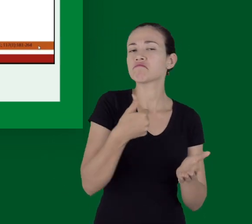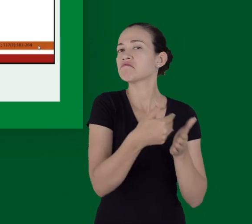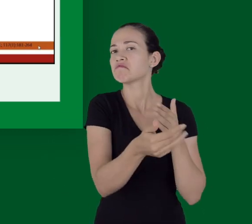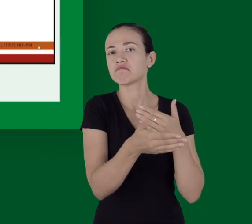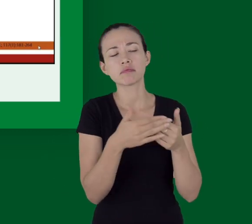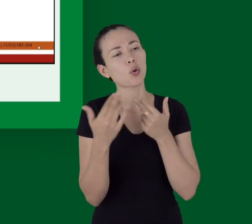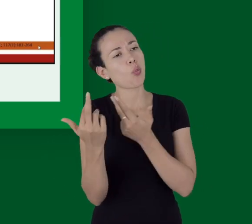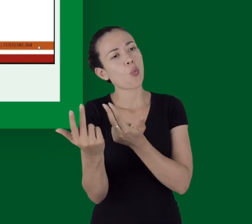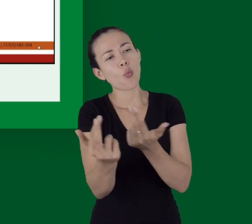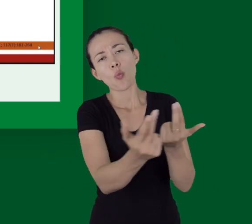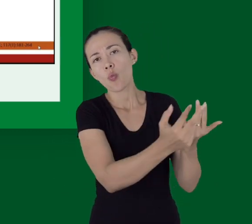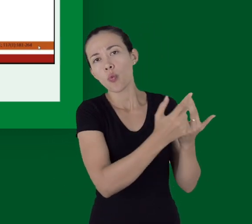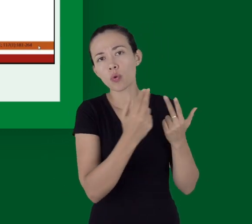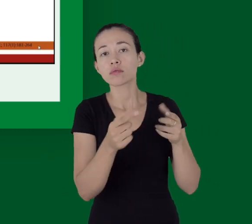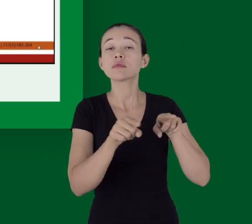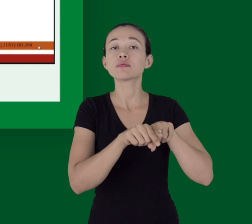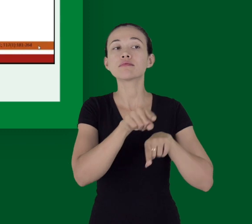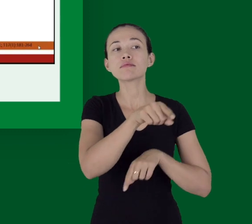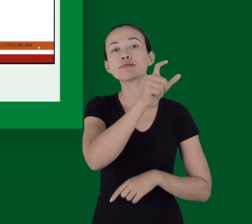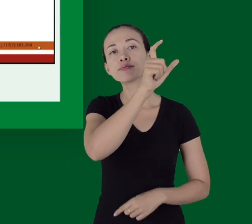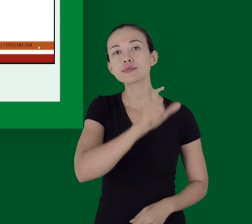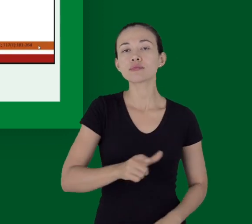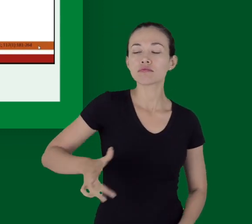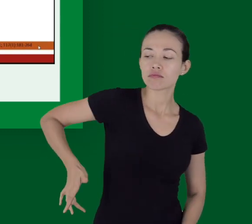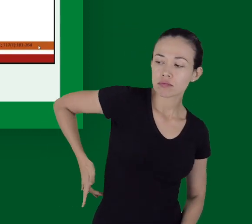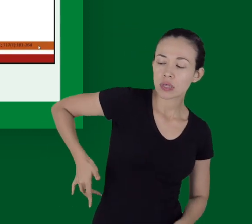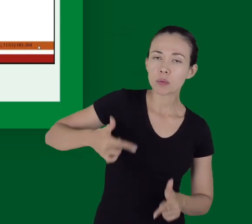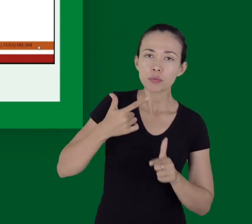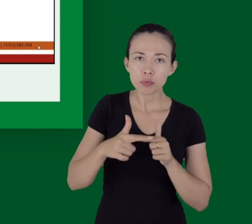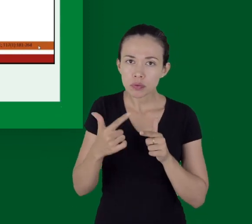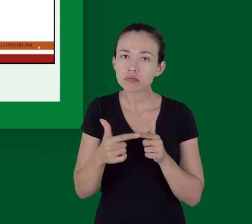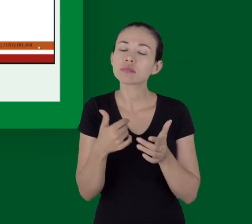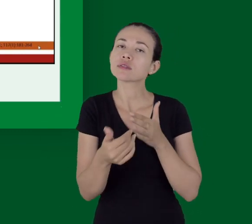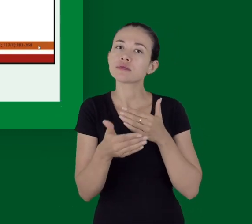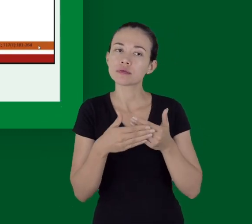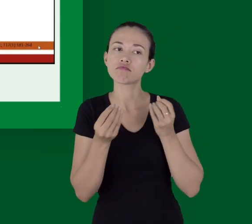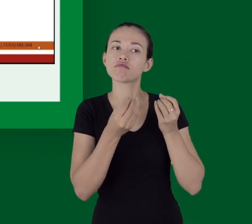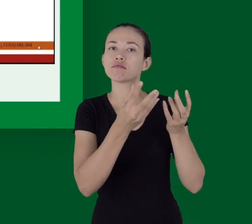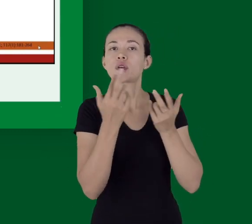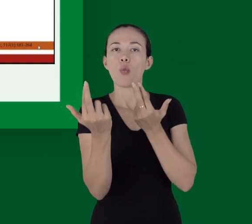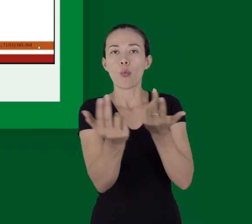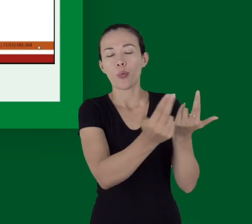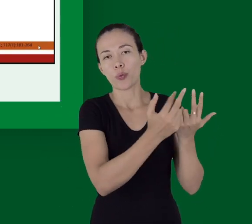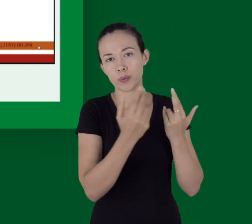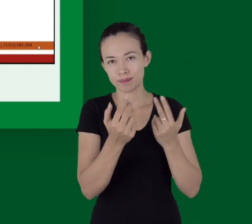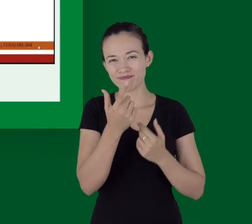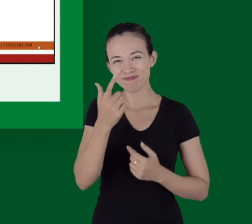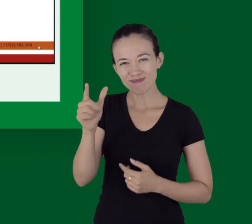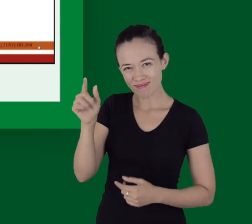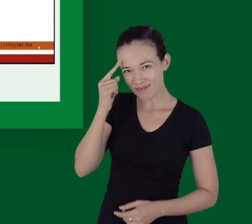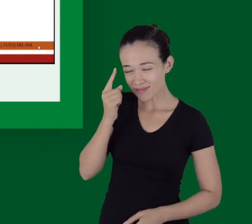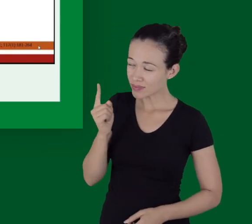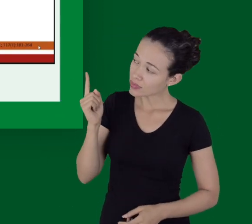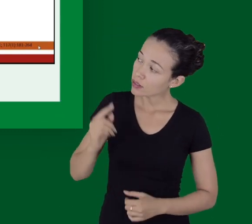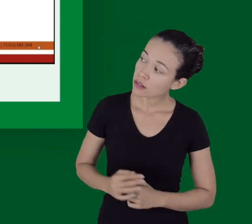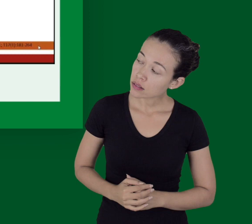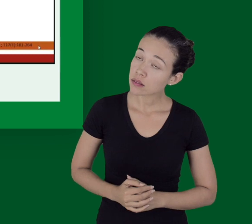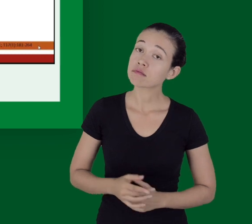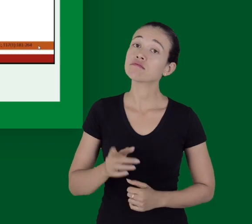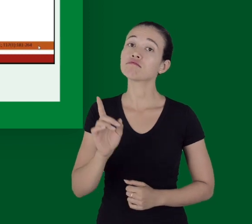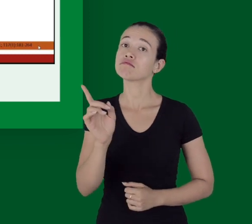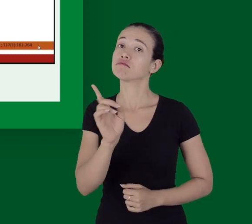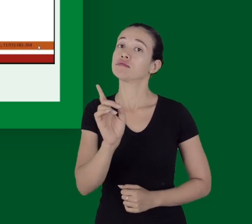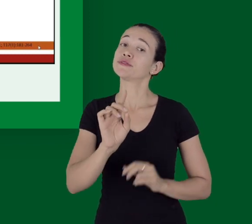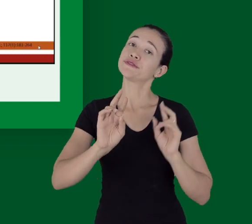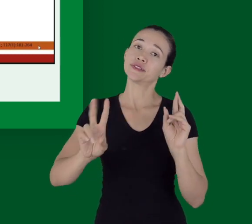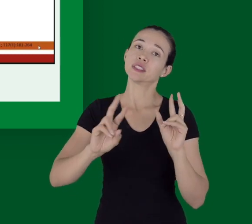Idade, se dialisa, tem disfunção renal, todos. E o clopidogrel, não. A dose de ataque